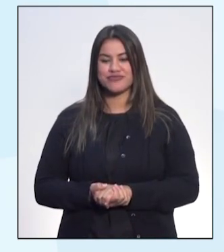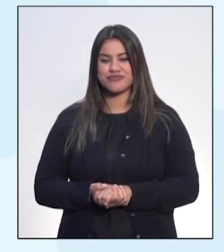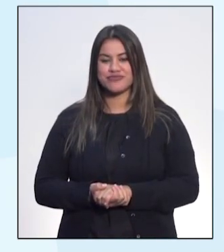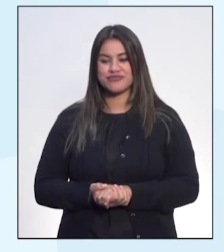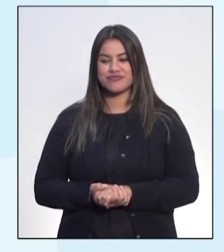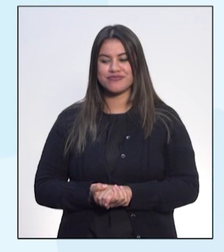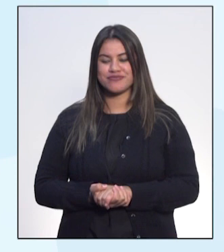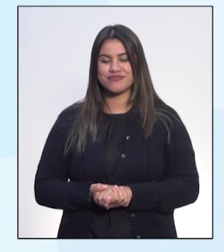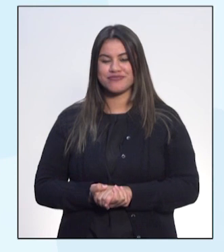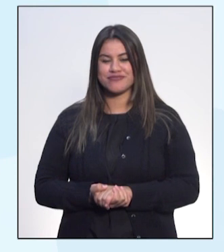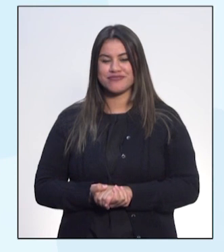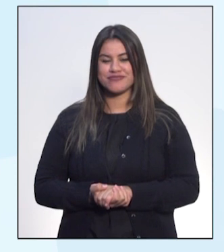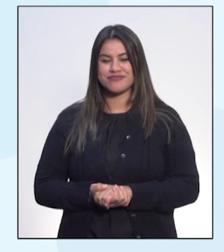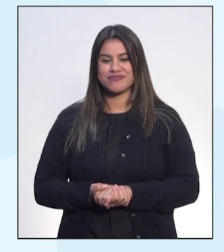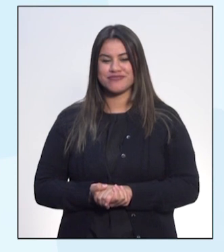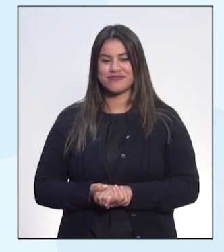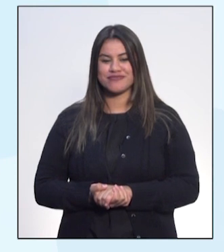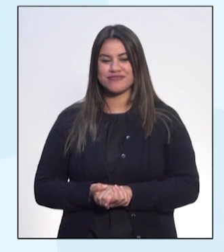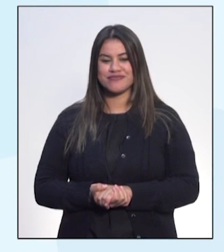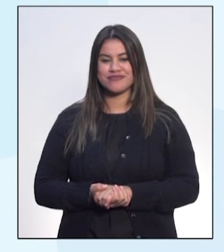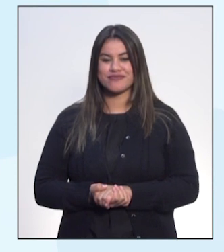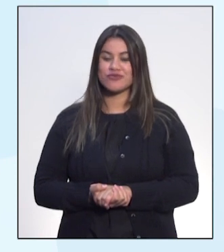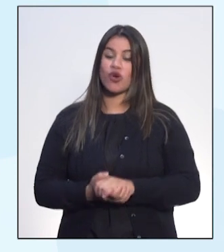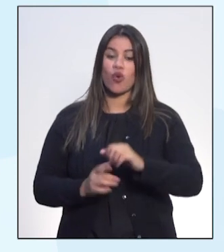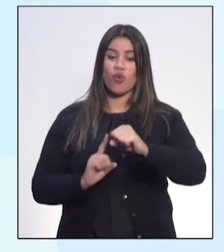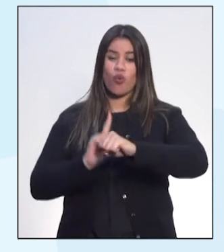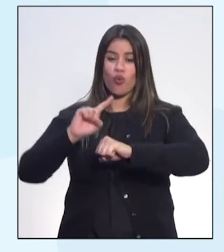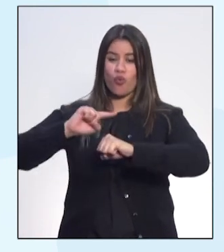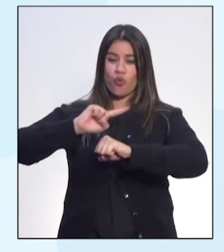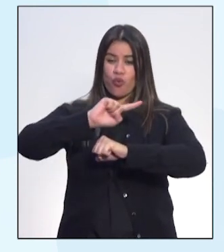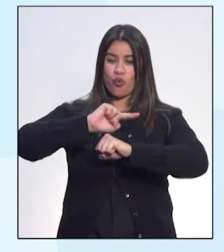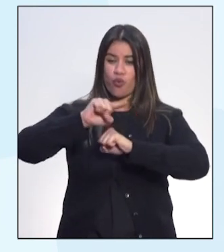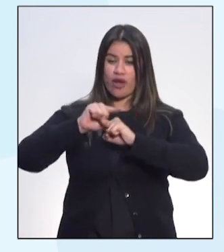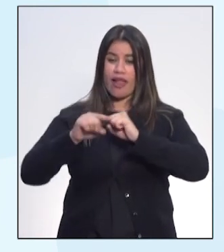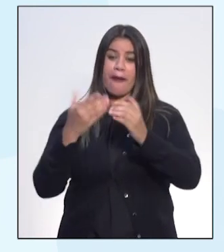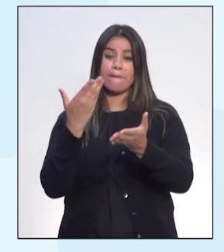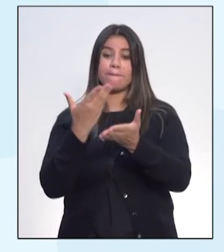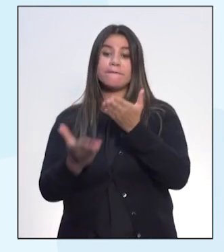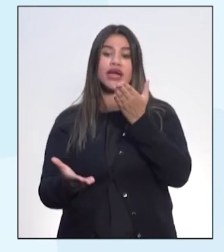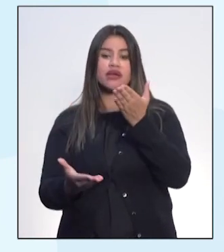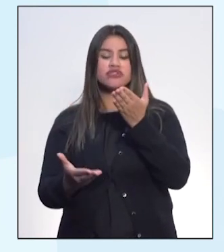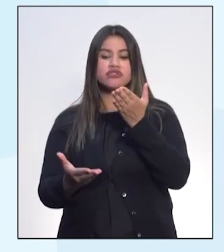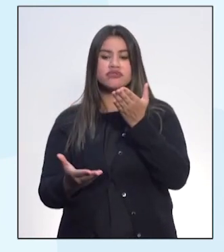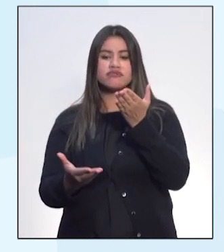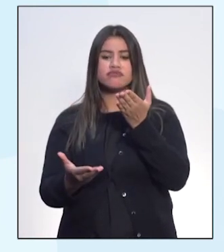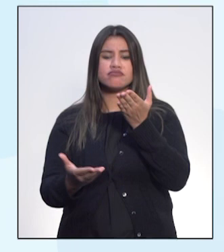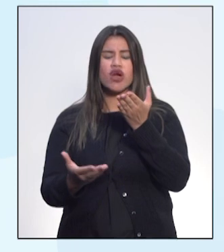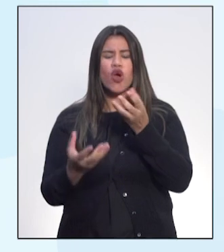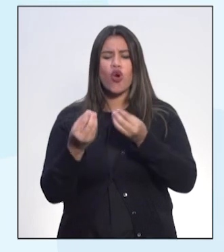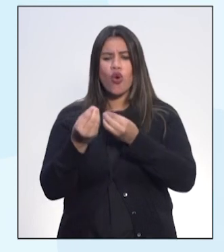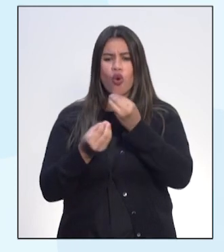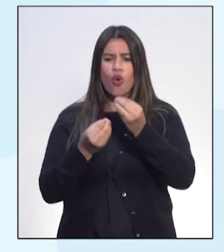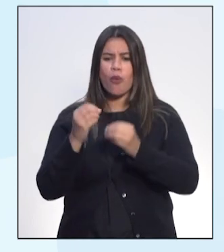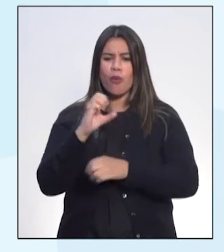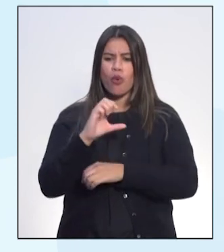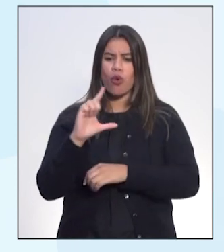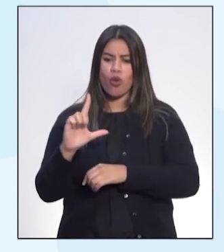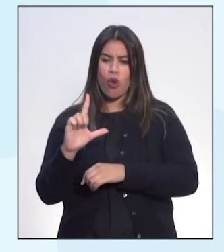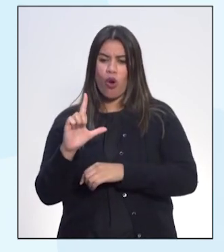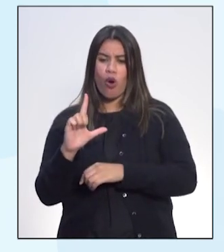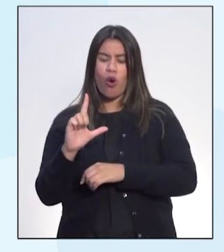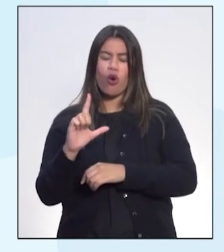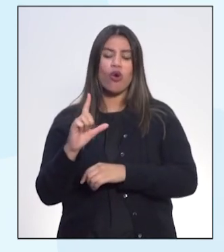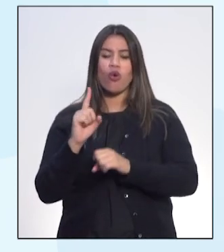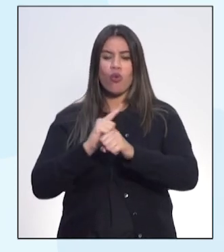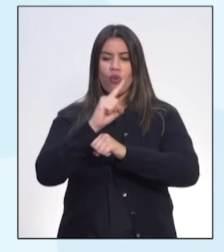Esse último elétron do sódio ele vai ser perdido para o cloro, ou seja, o cloro ele vai capturar esse elétron para ele. Se